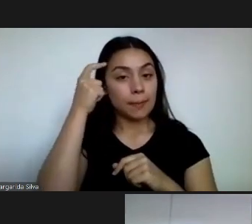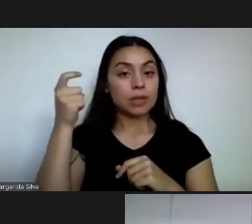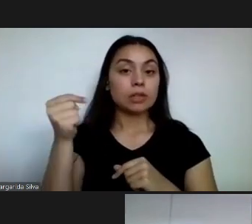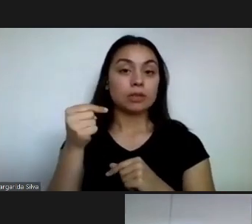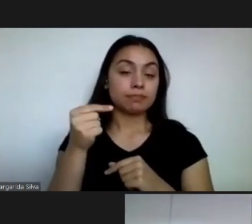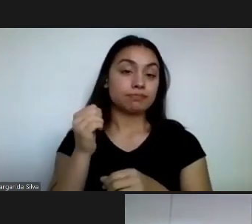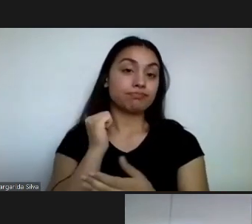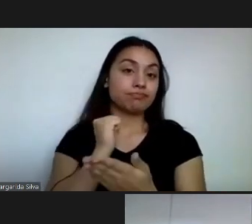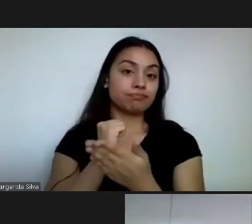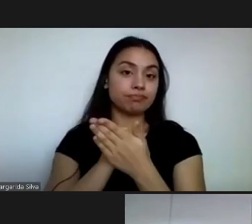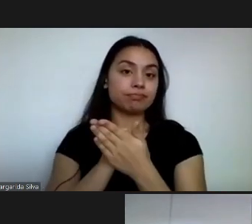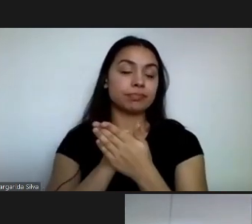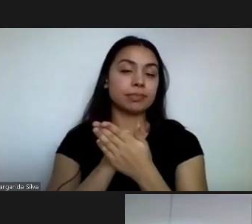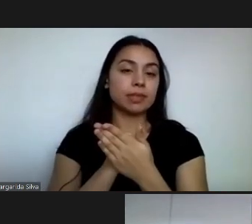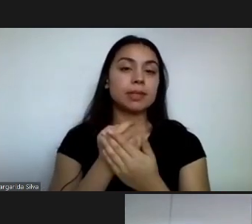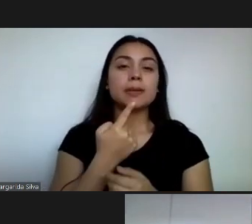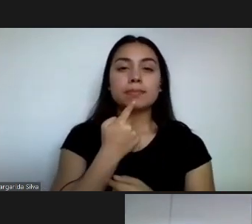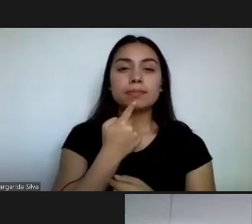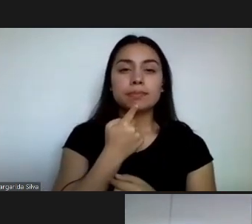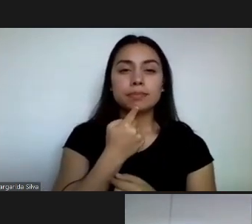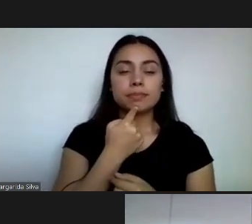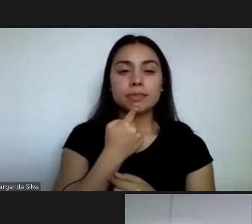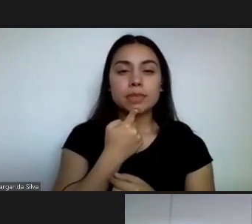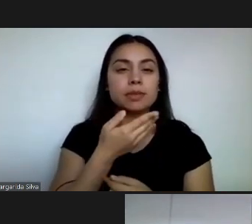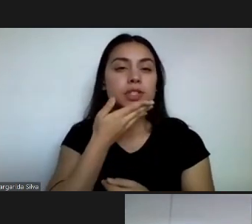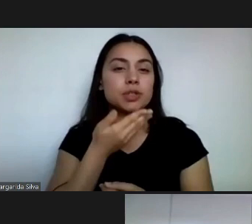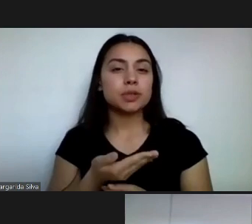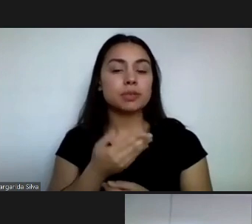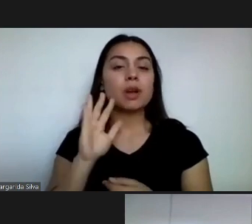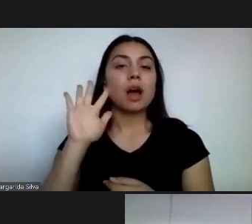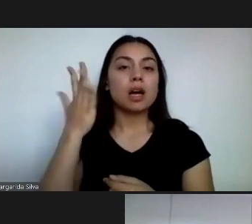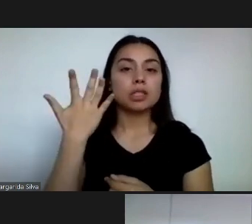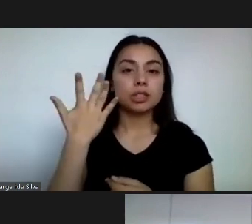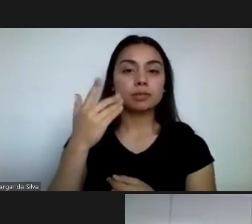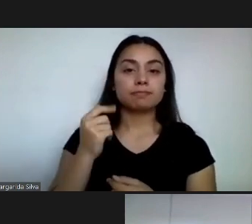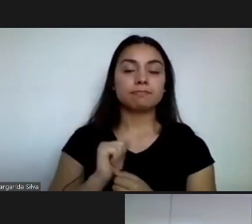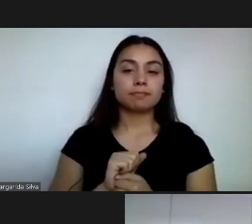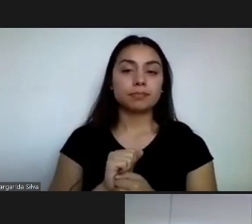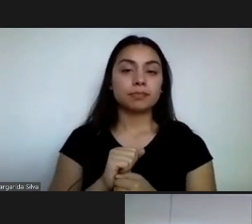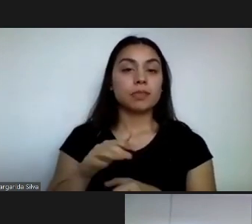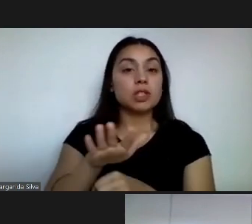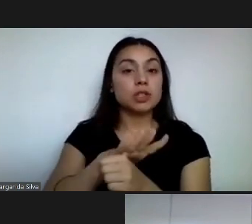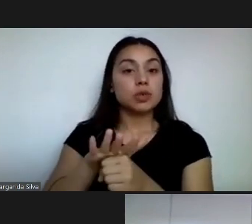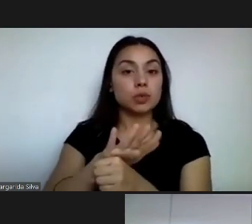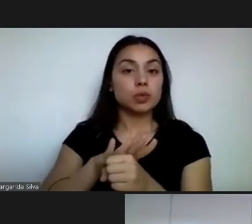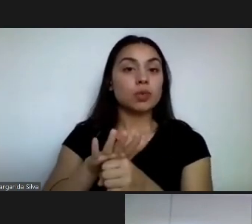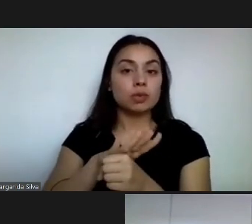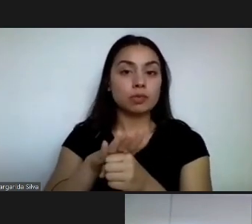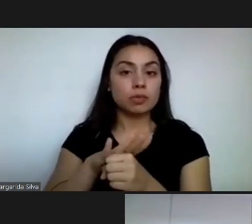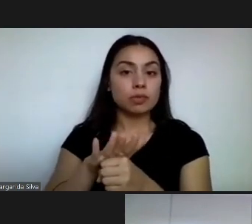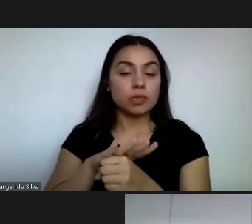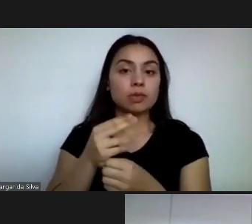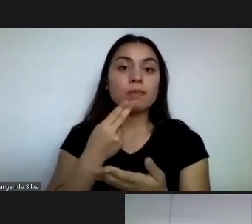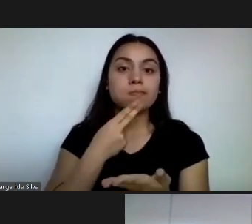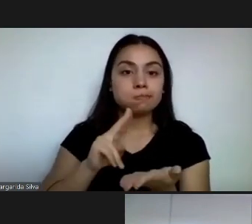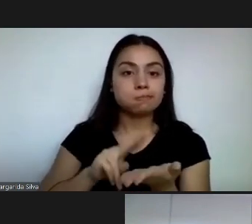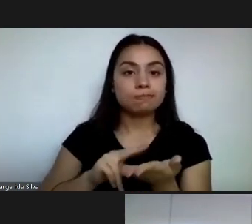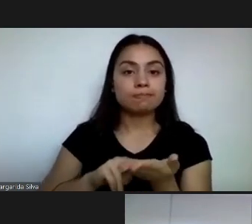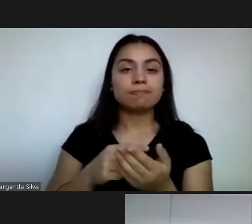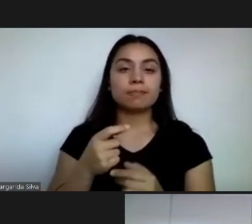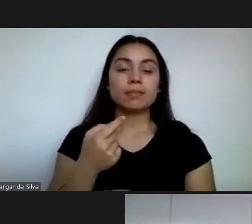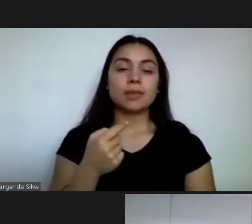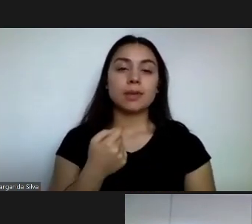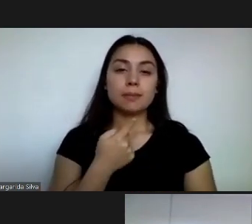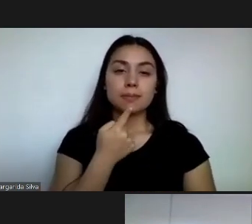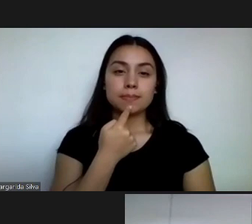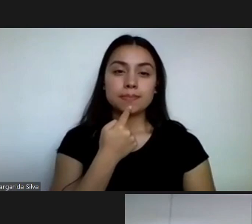várias perspectivas, as perspectivas de terreno, as perspectivas de reflexão, também as perspectivas que são importantes de testemunho das pessoas que